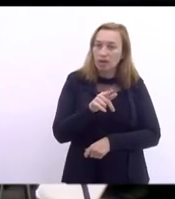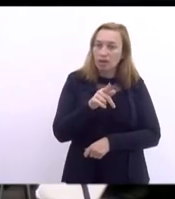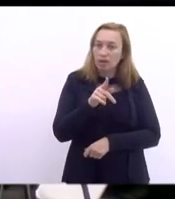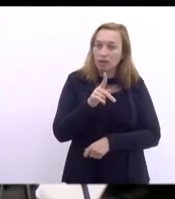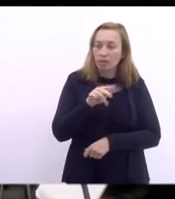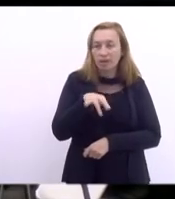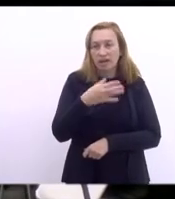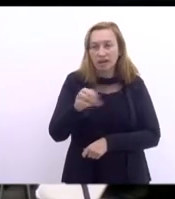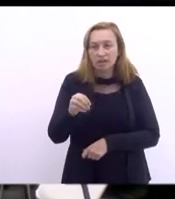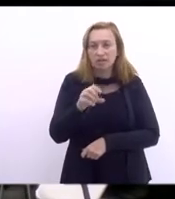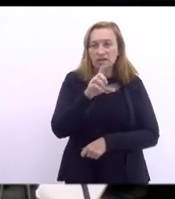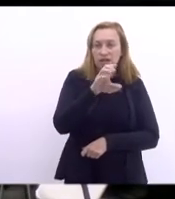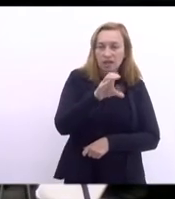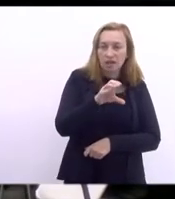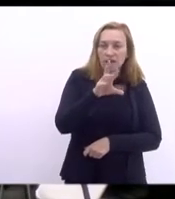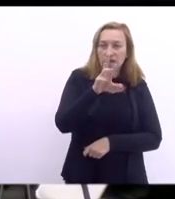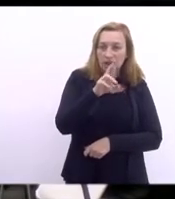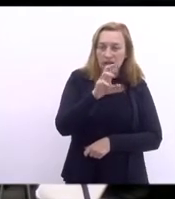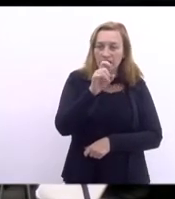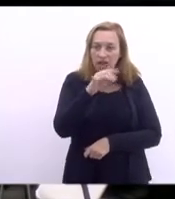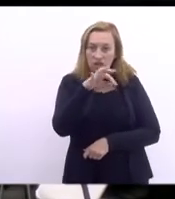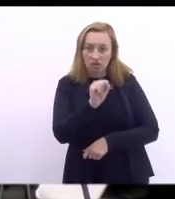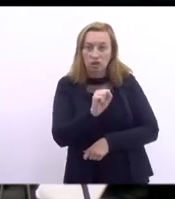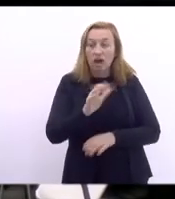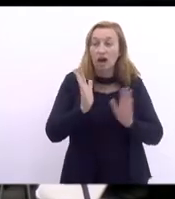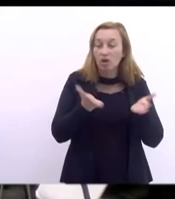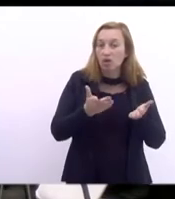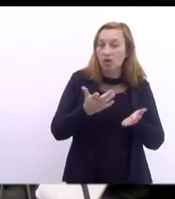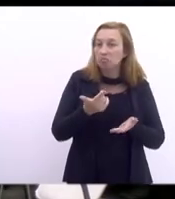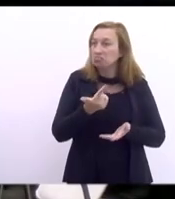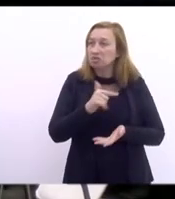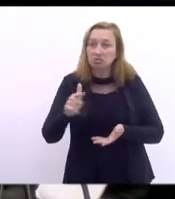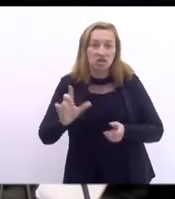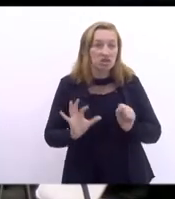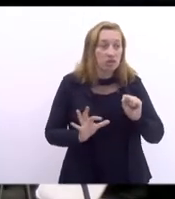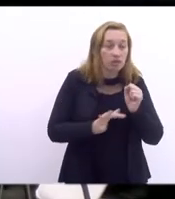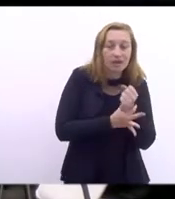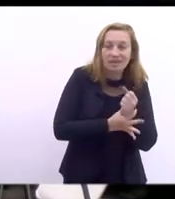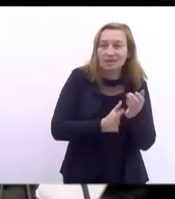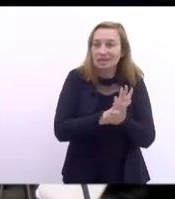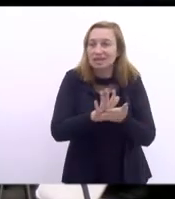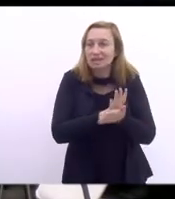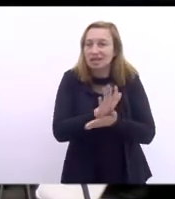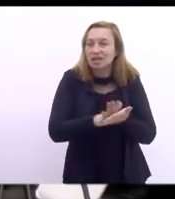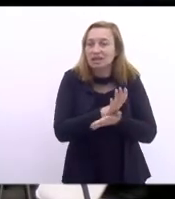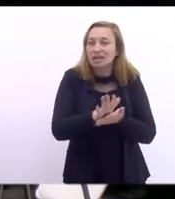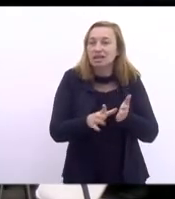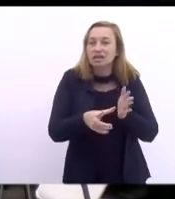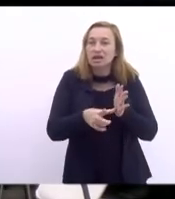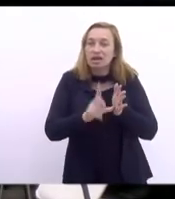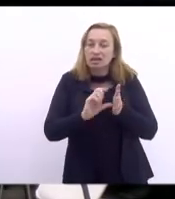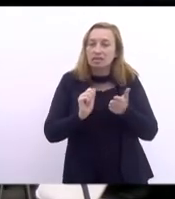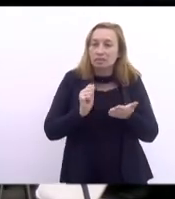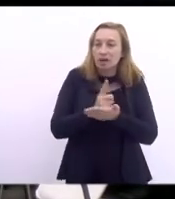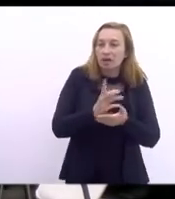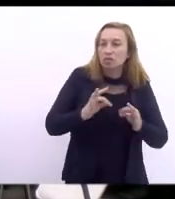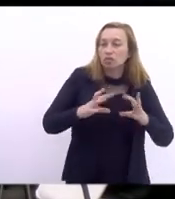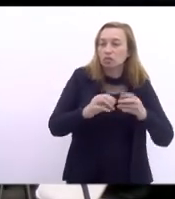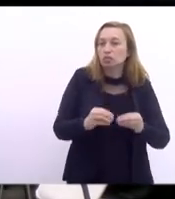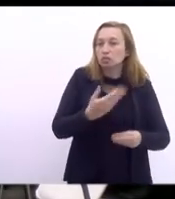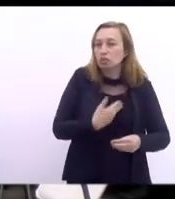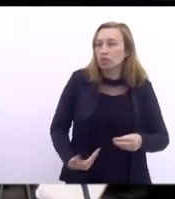crédito agora quando eu não dou garantia nenhuma eu antecipo royalties de petróleo para União